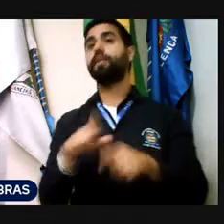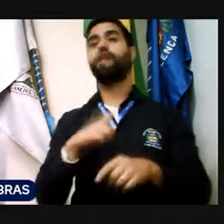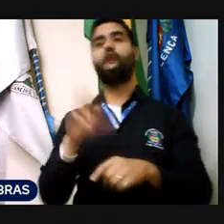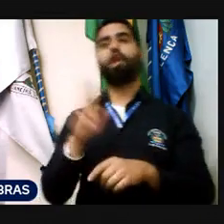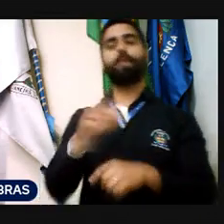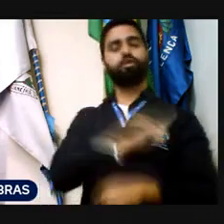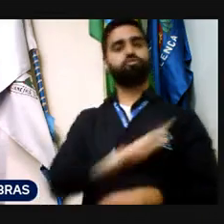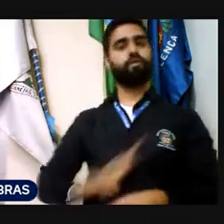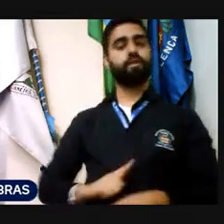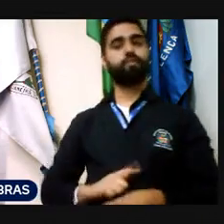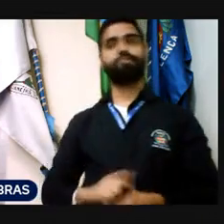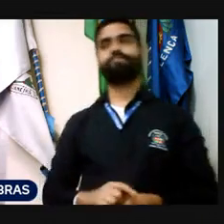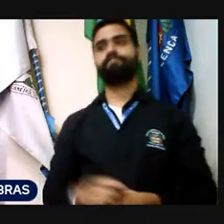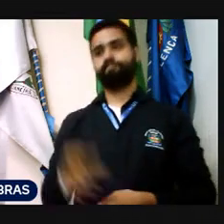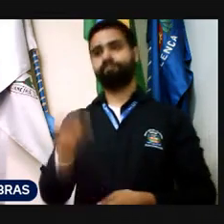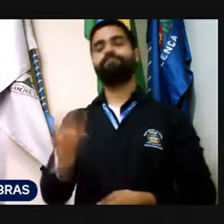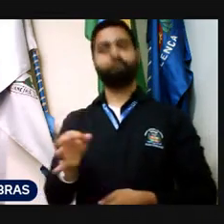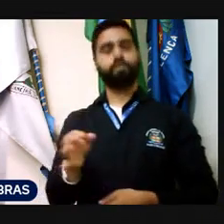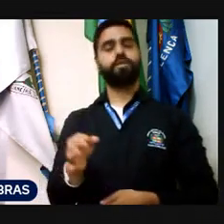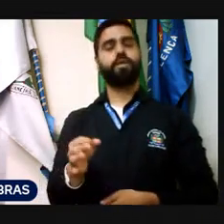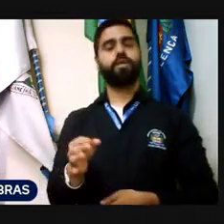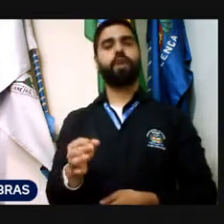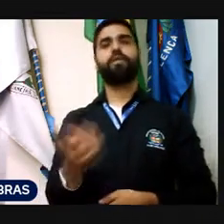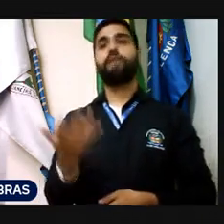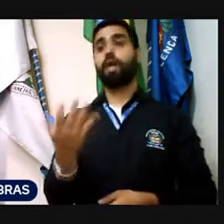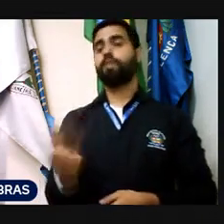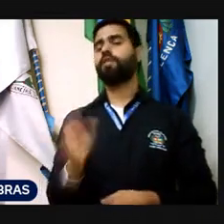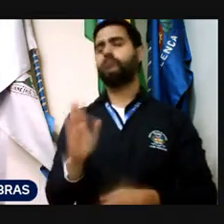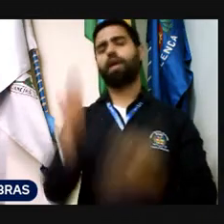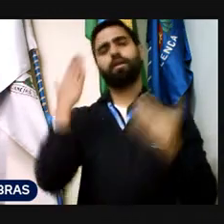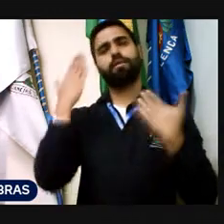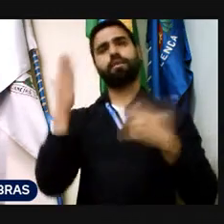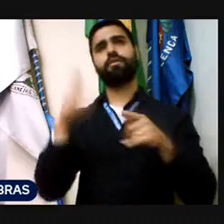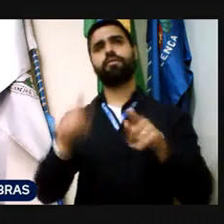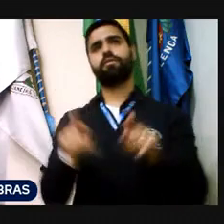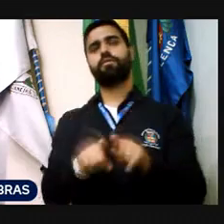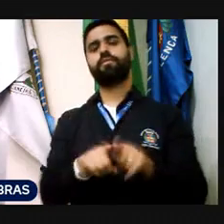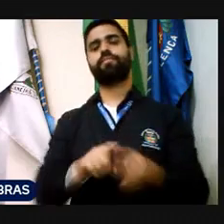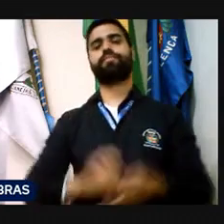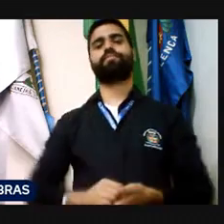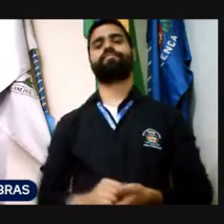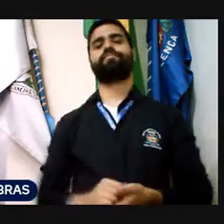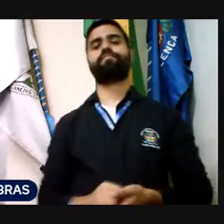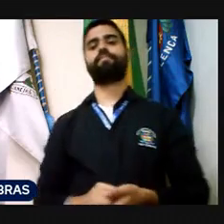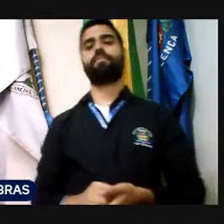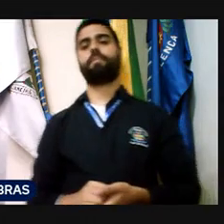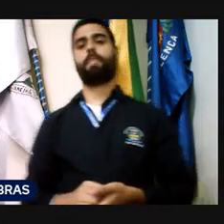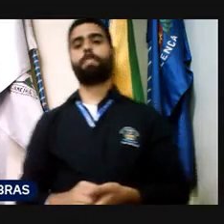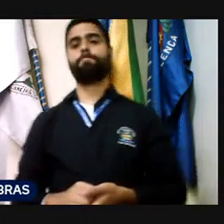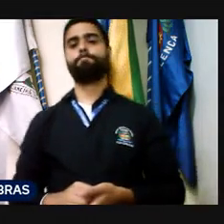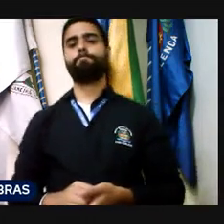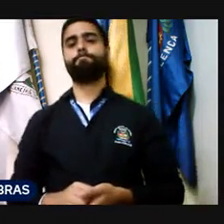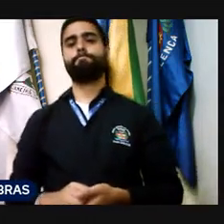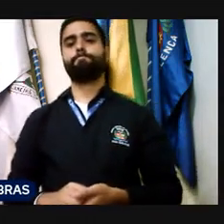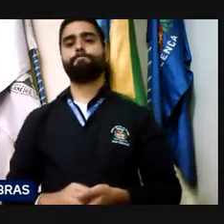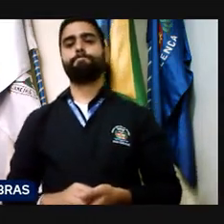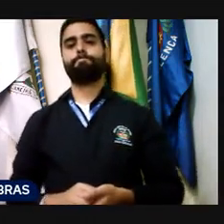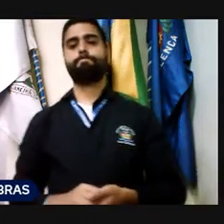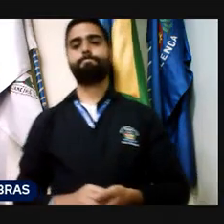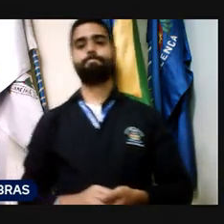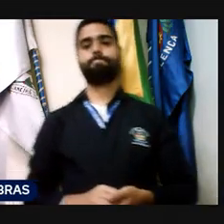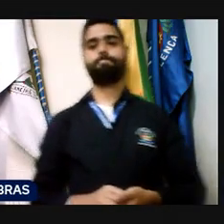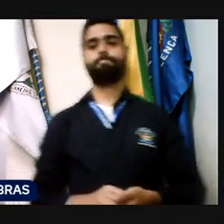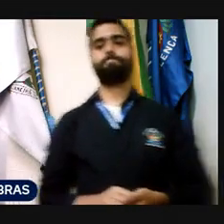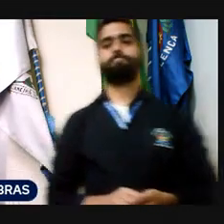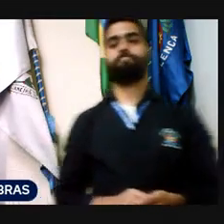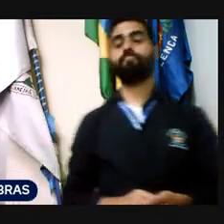esse governo. Certo de que seremos atendidos em mais este pleito, reiteramos os nossos protestos de estima e consideração. Justificativa. Conforme postulado